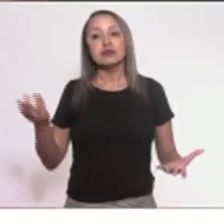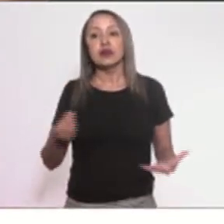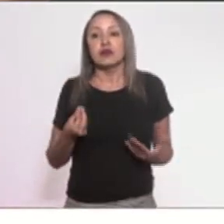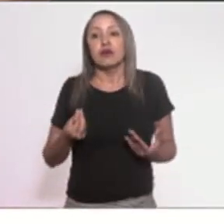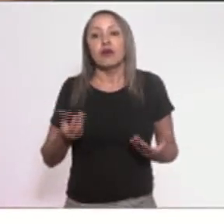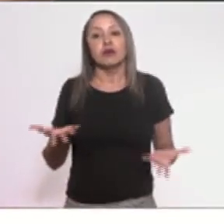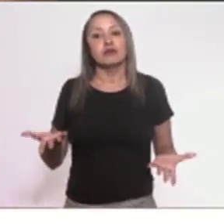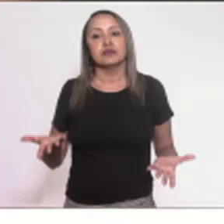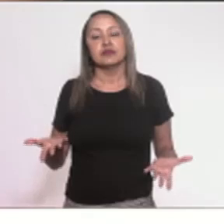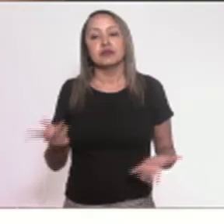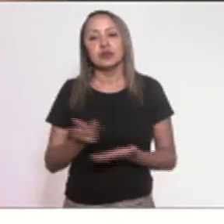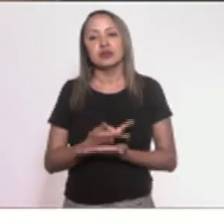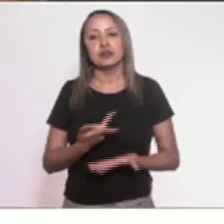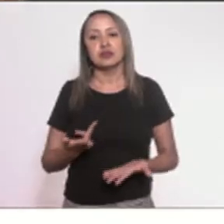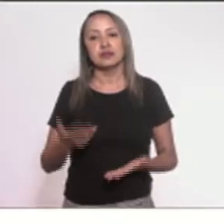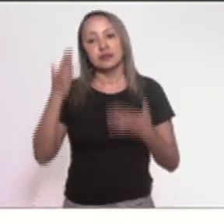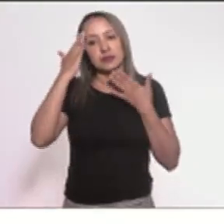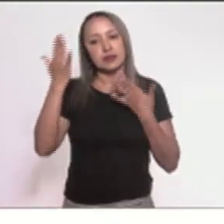Muito obrigado, presidente.